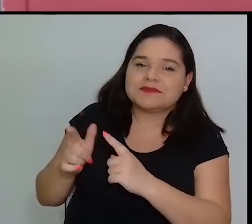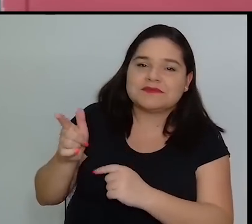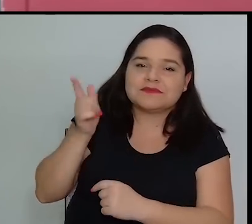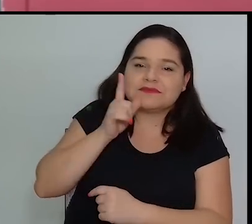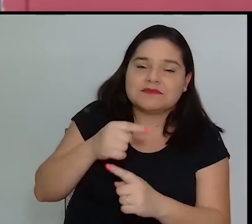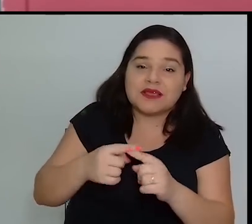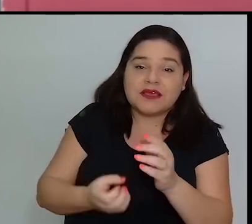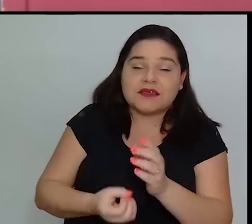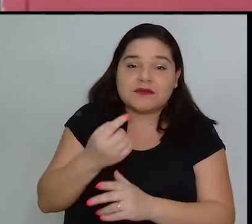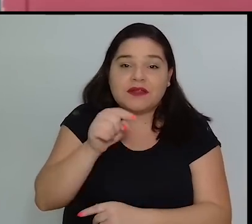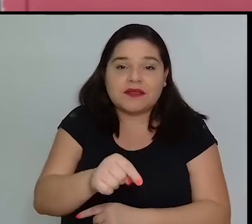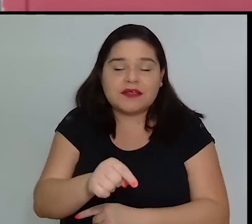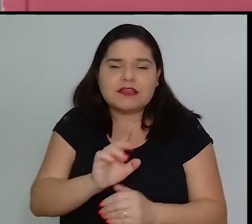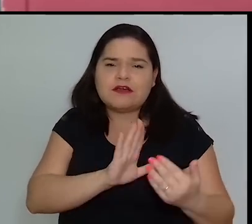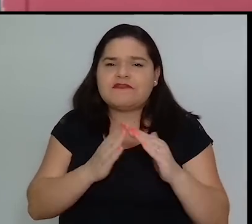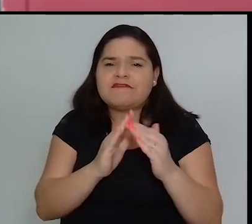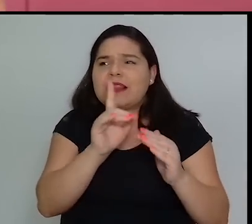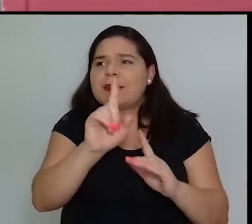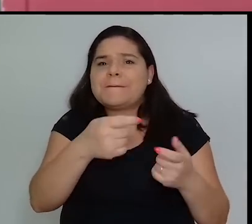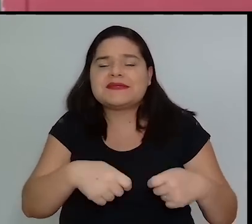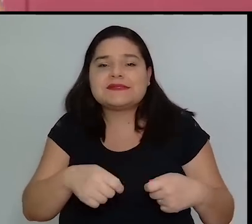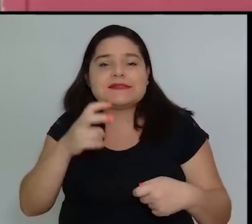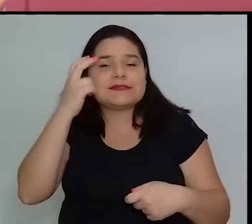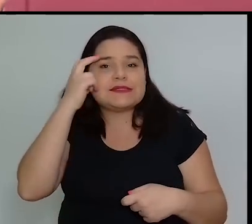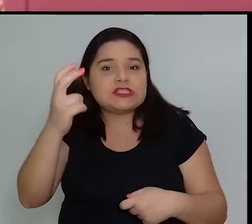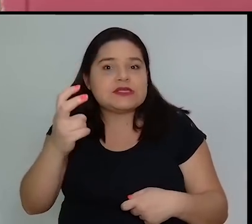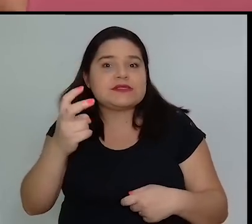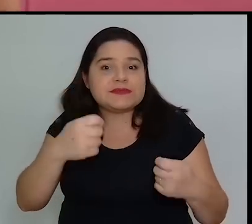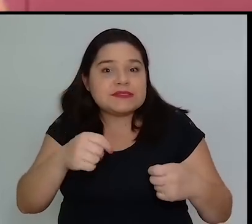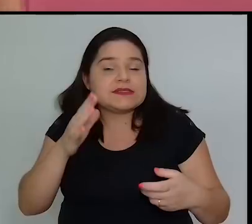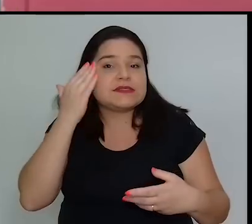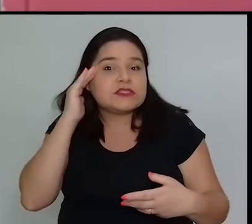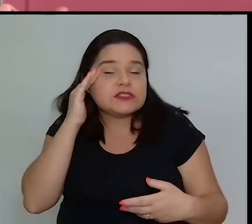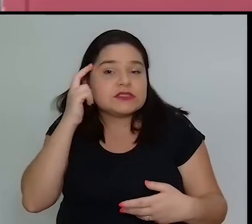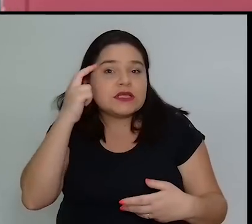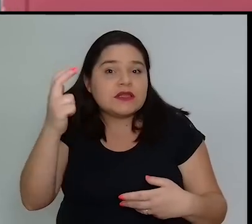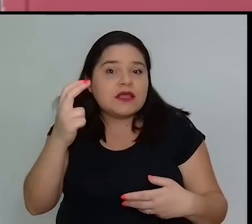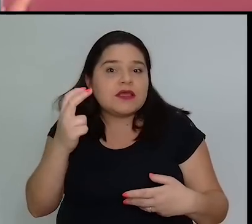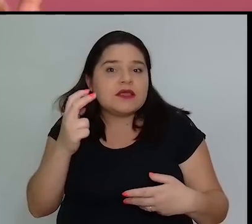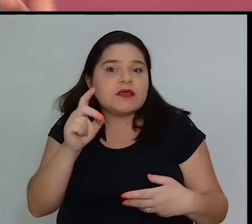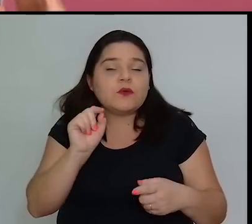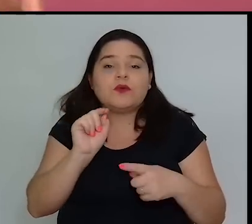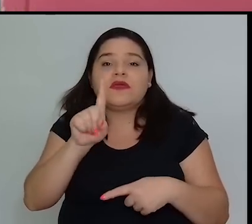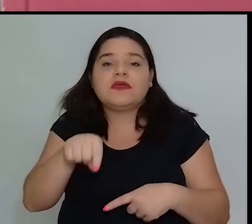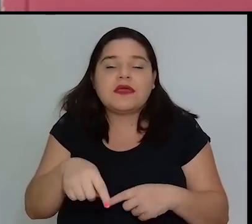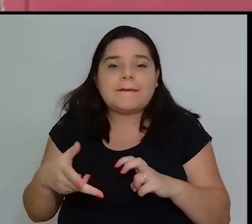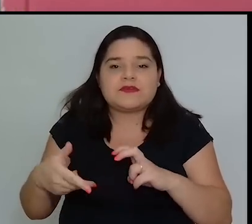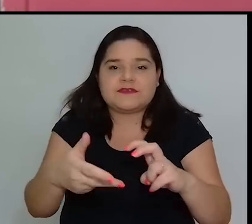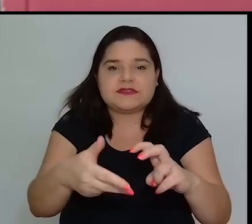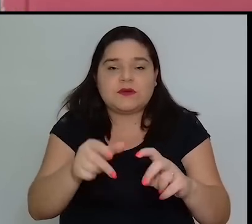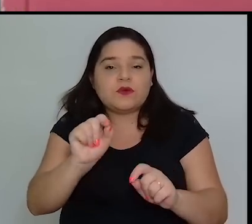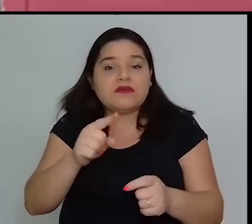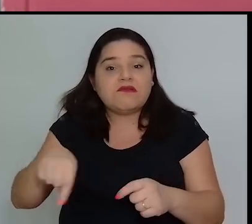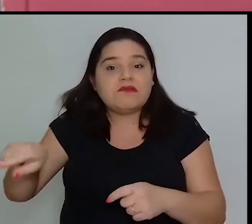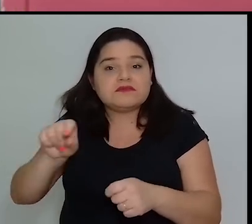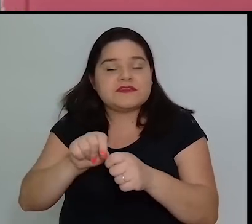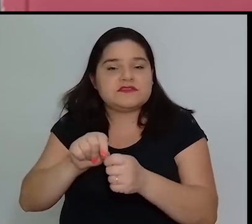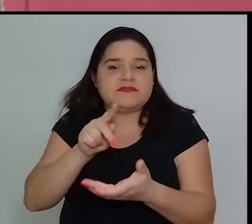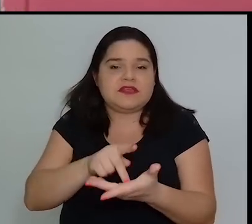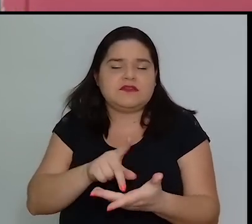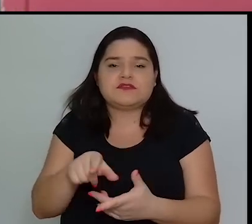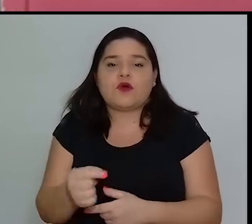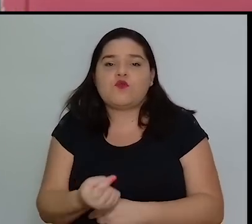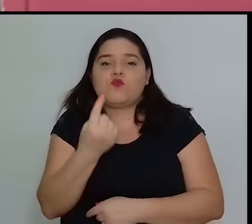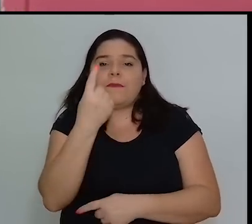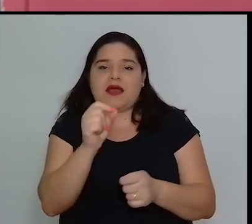ali dentro então a favela ela não precisa ter essa inteligência entender o que que vale uma ativação o que que eles estão fazendo efetivamente que não é apenas uma